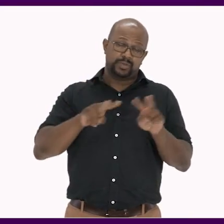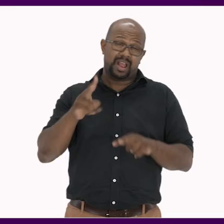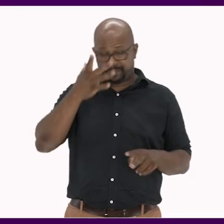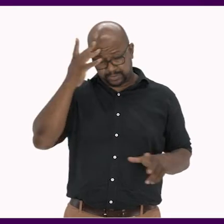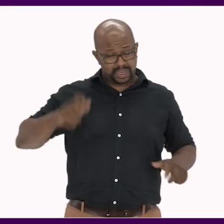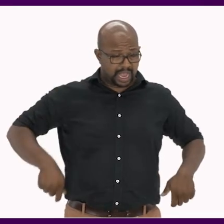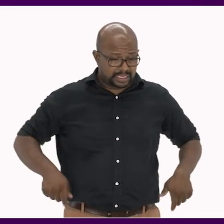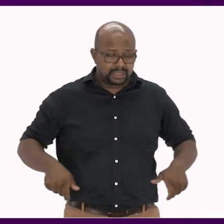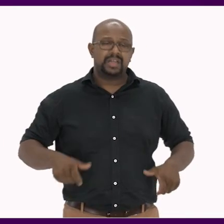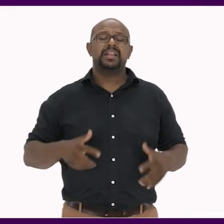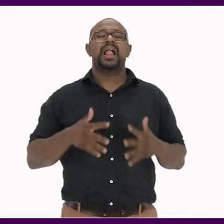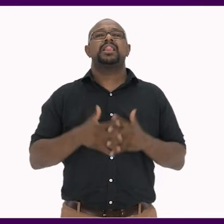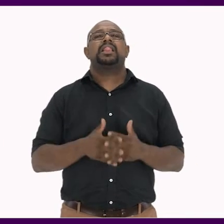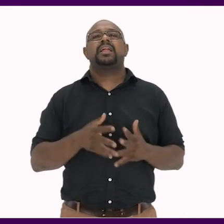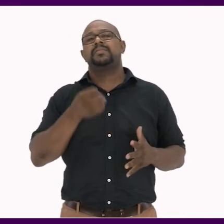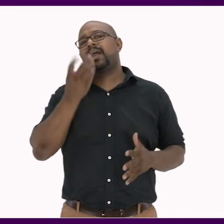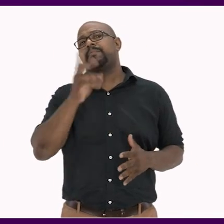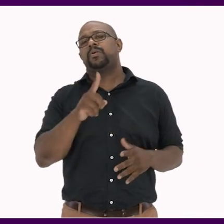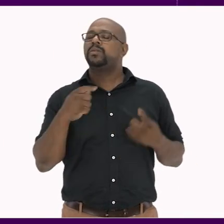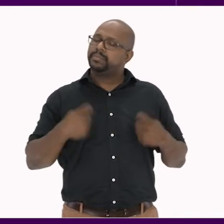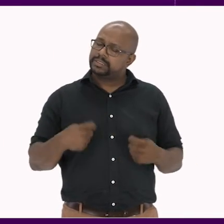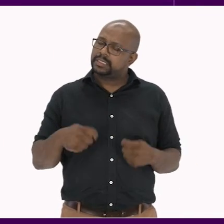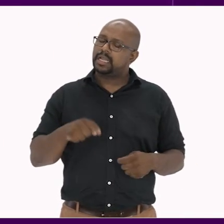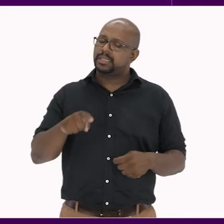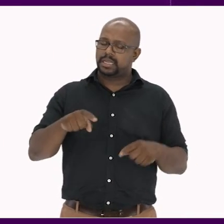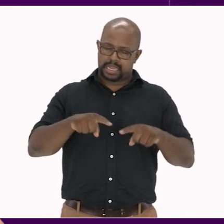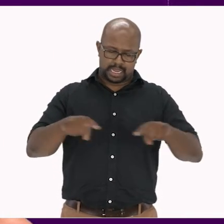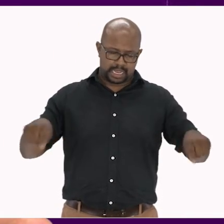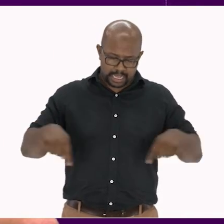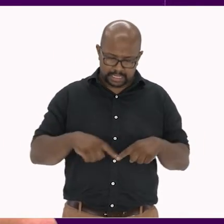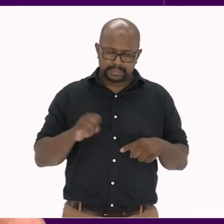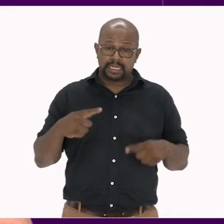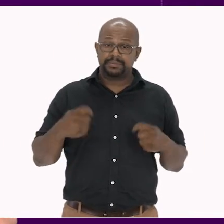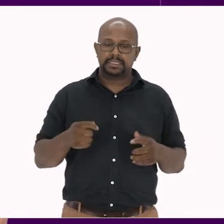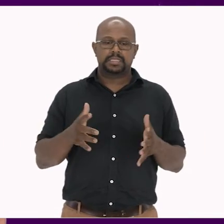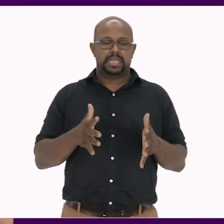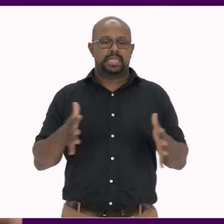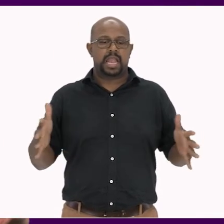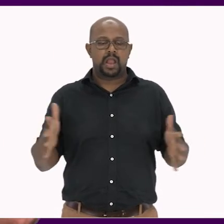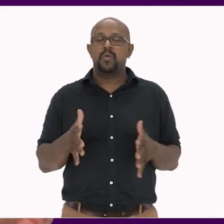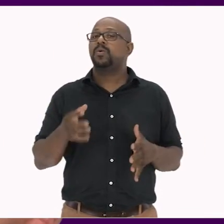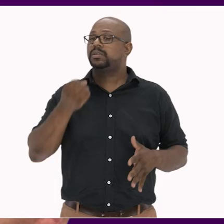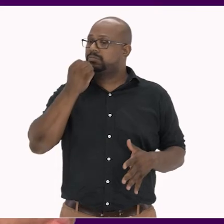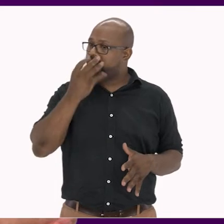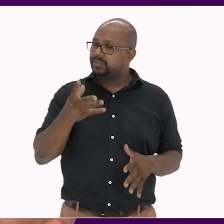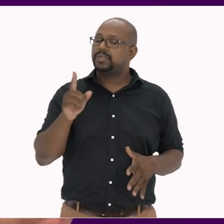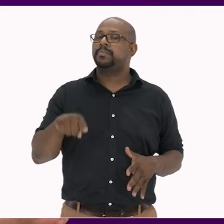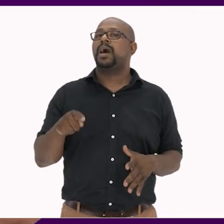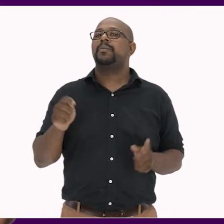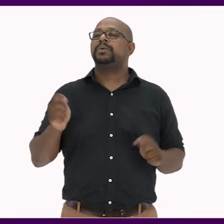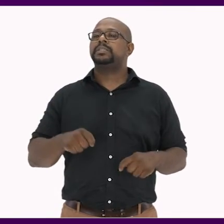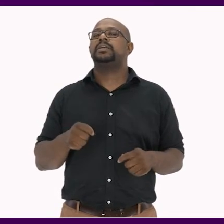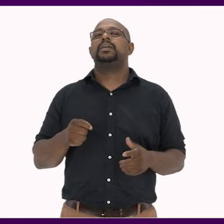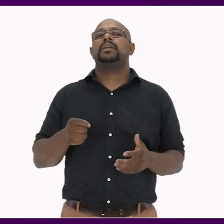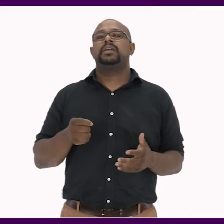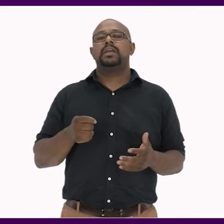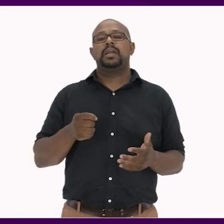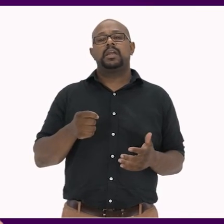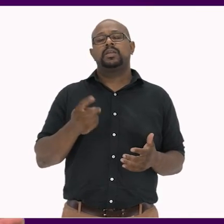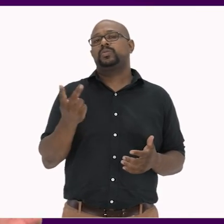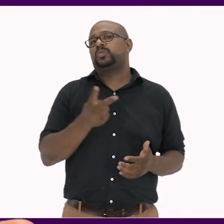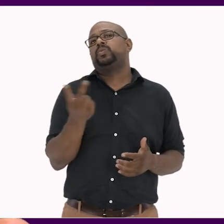usa cadeira de roda, não é. Então a sala tem que ter largura suficiente para poder